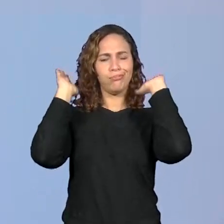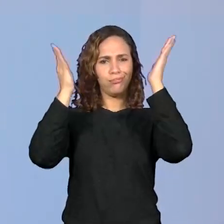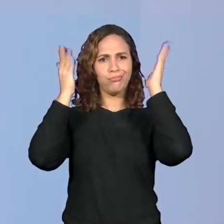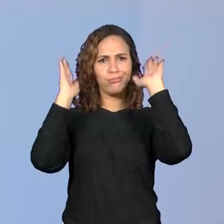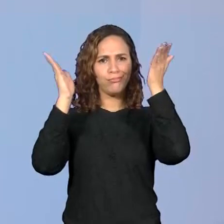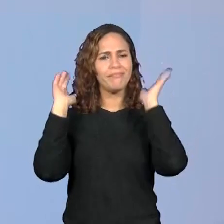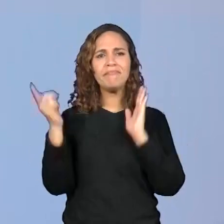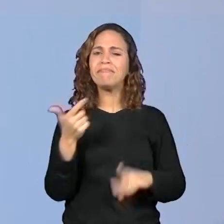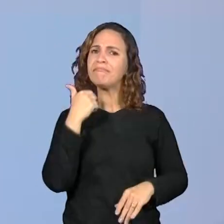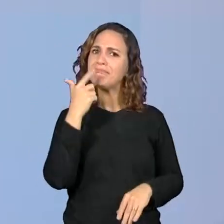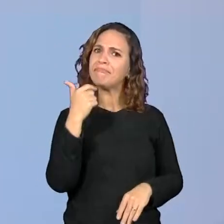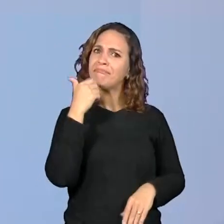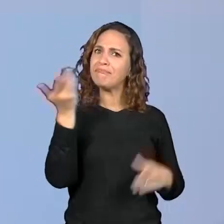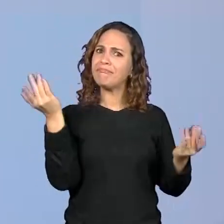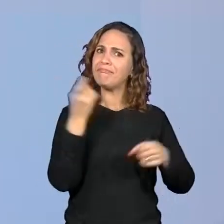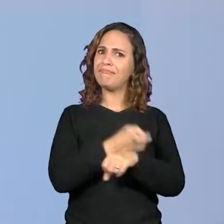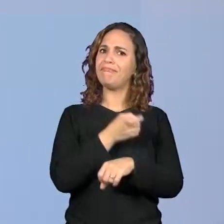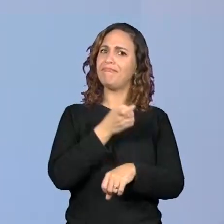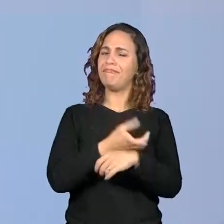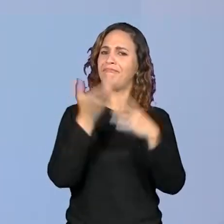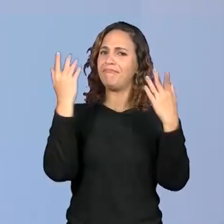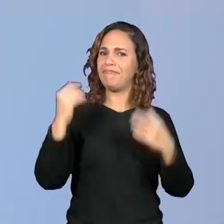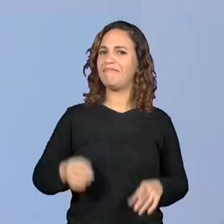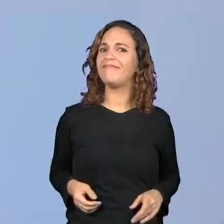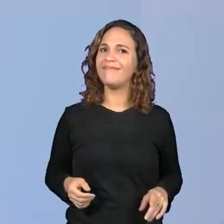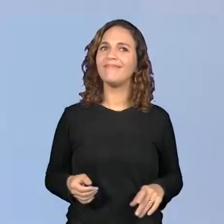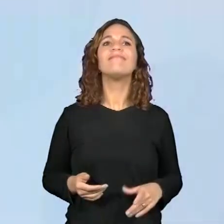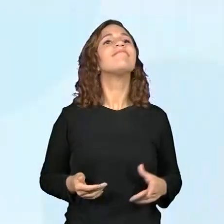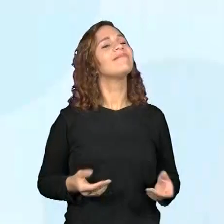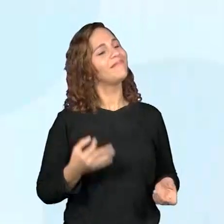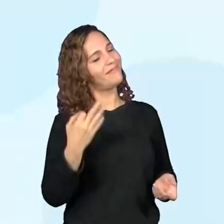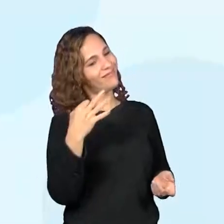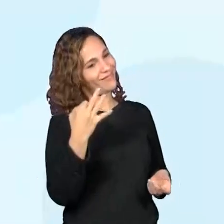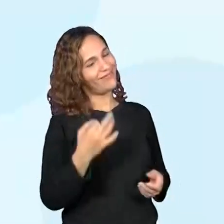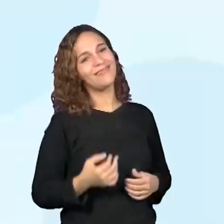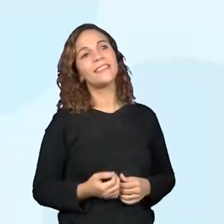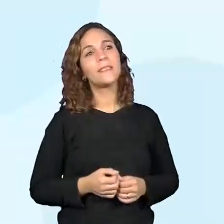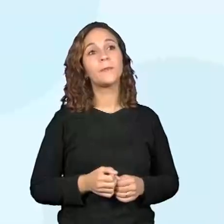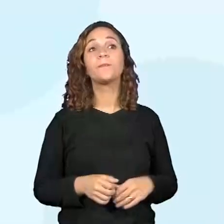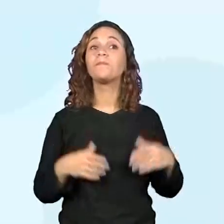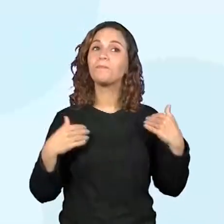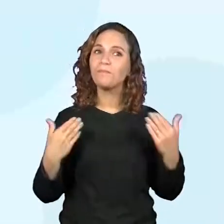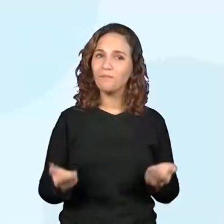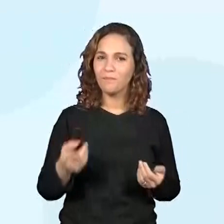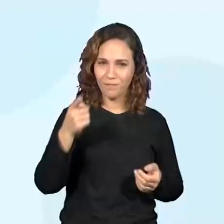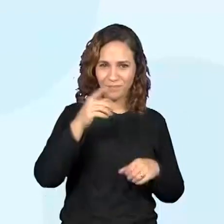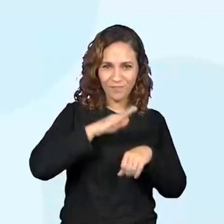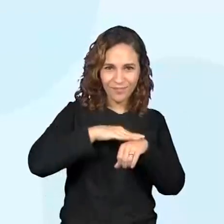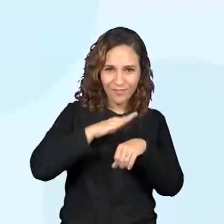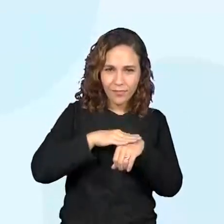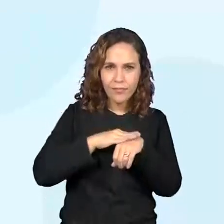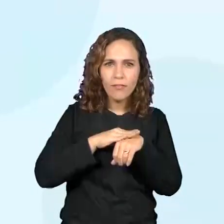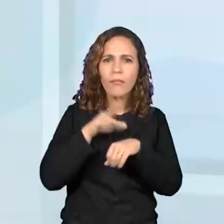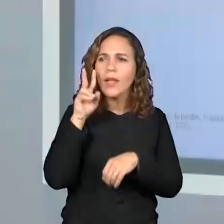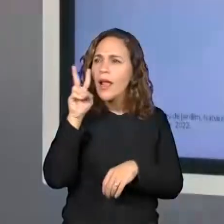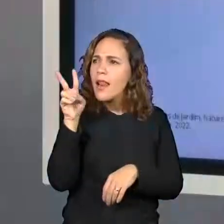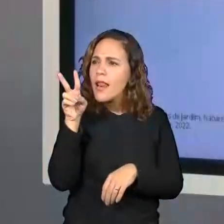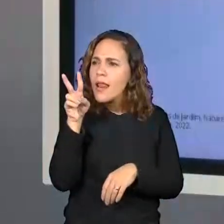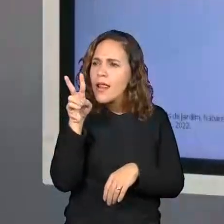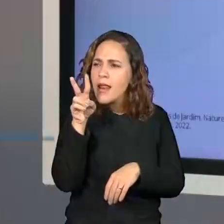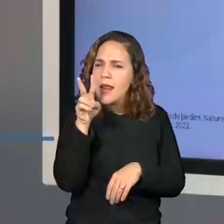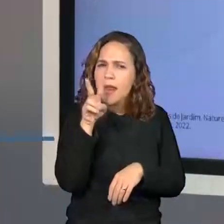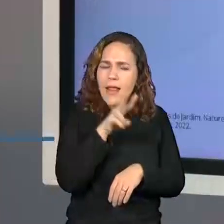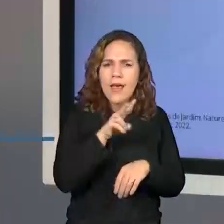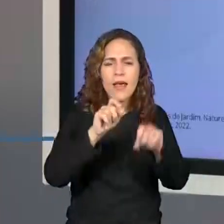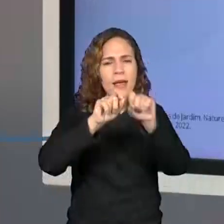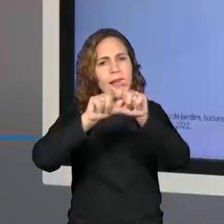estão conseguindo ficar juntos, né, professor? Exatamente. Muito legal. Então, Muito quando bom. você for fazer a leitura de uma tirinha,